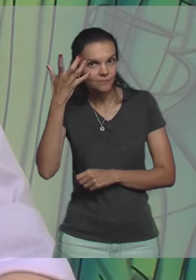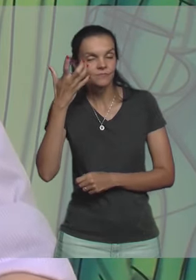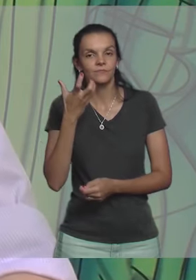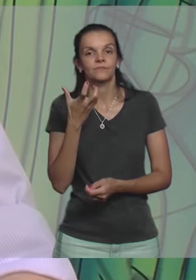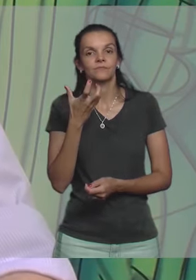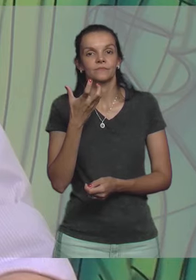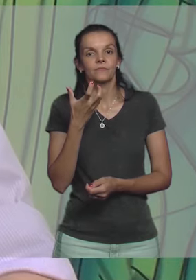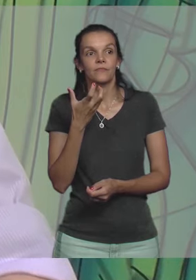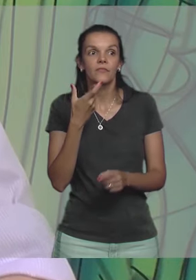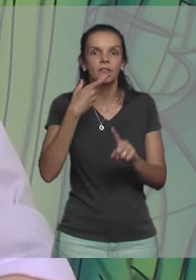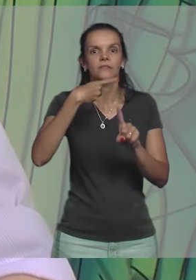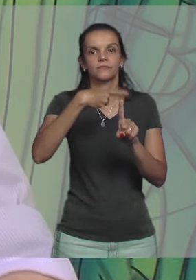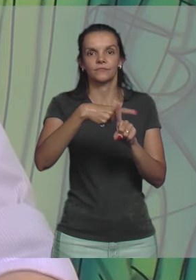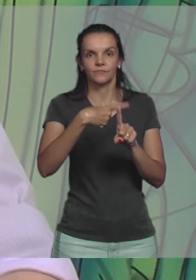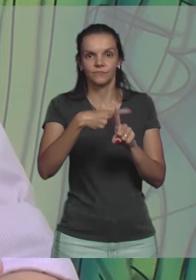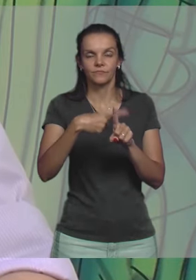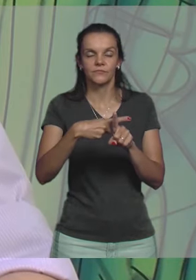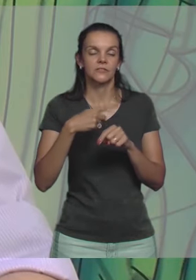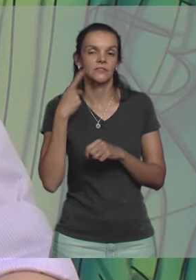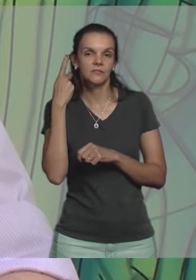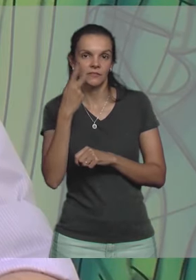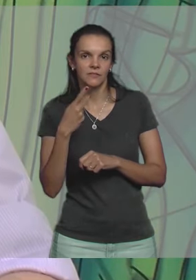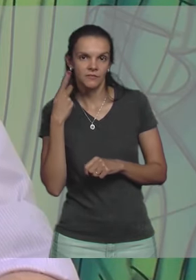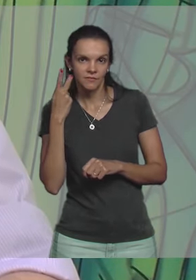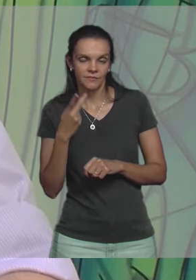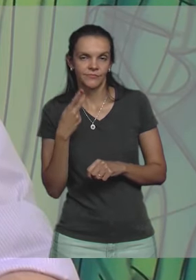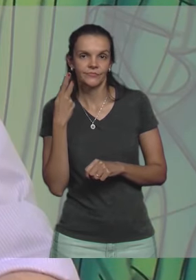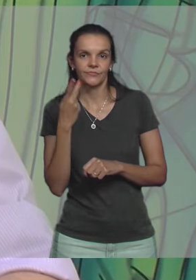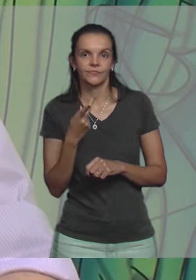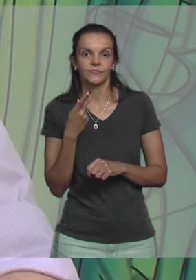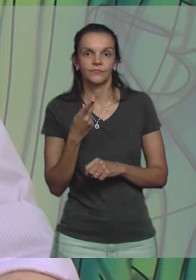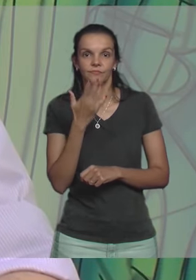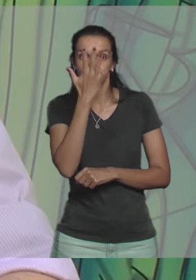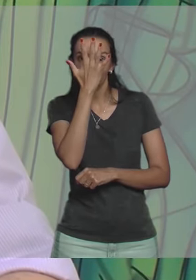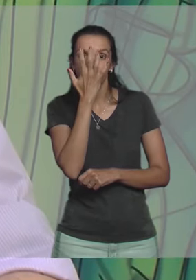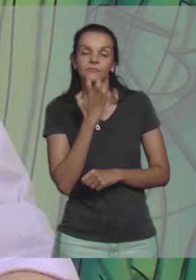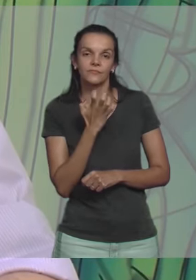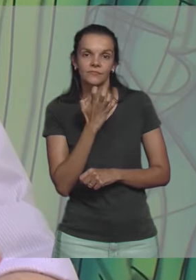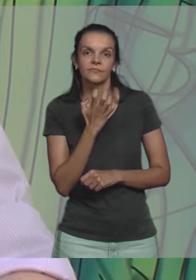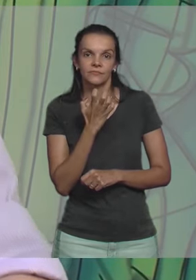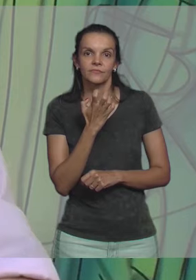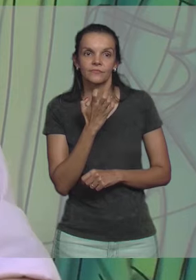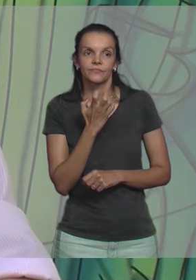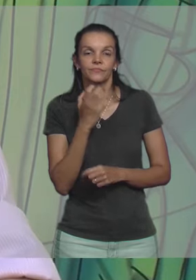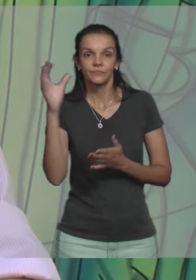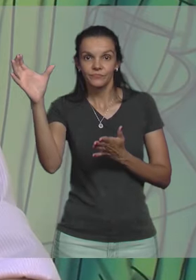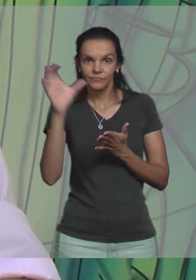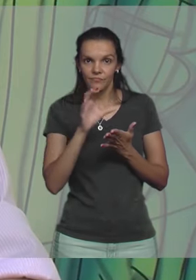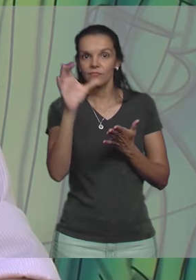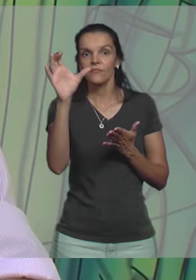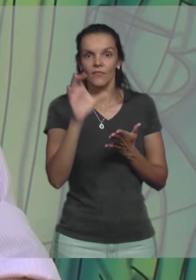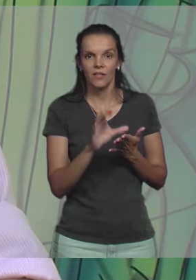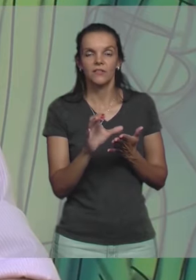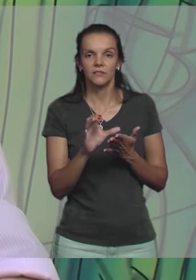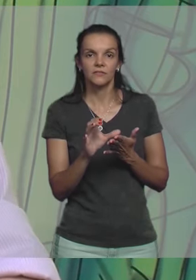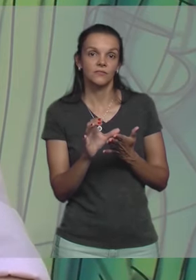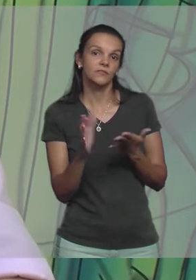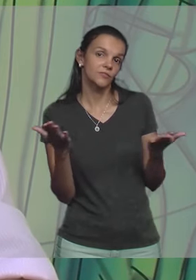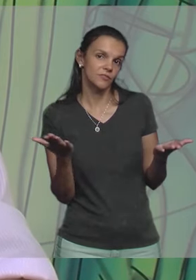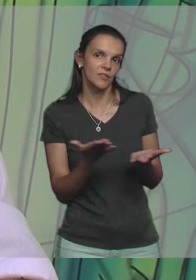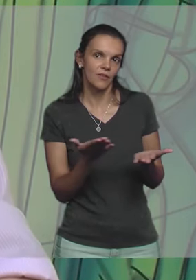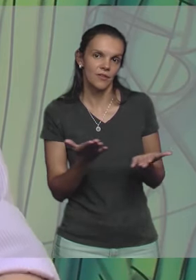firme, mais positiva, com uma política muito mais séria de investimentos nessa área do que tem sido